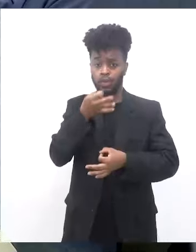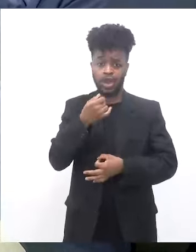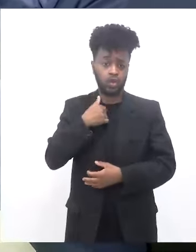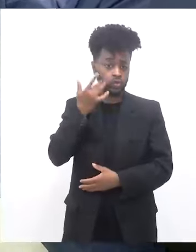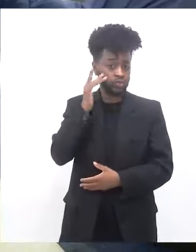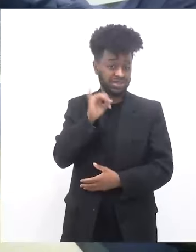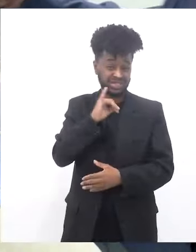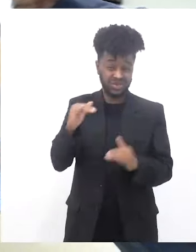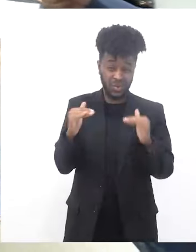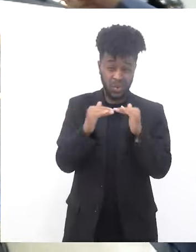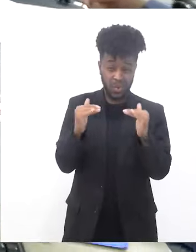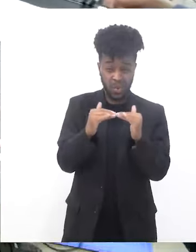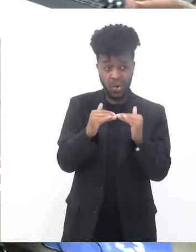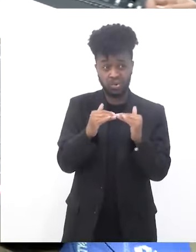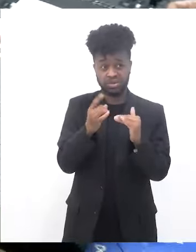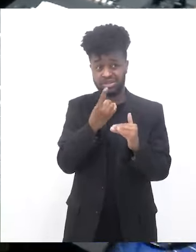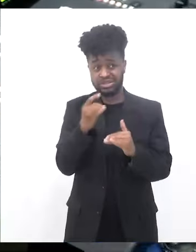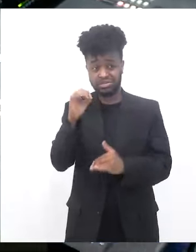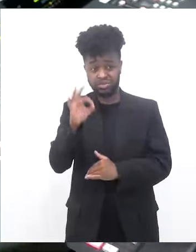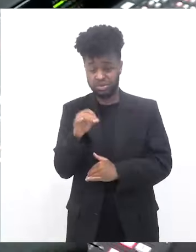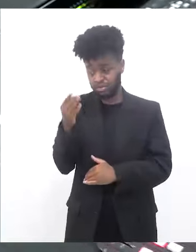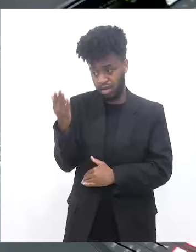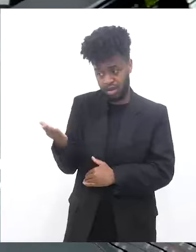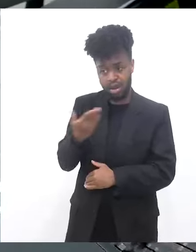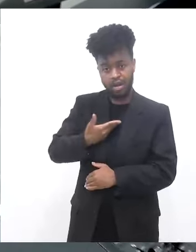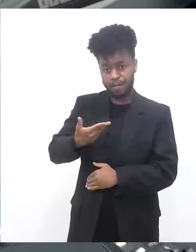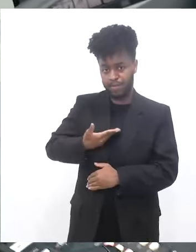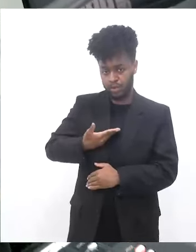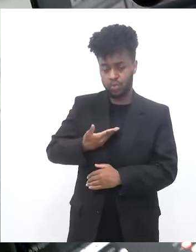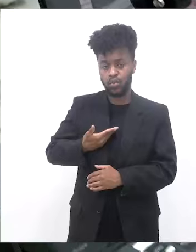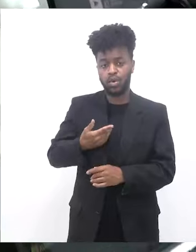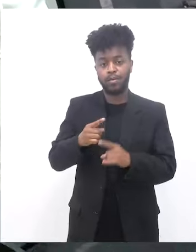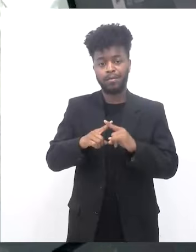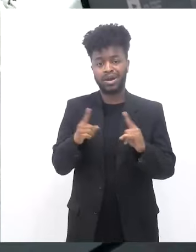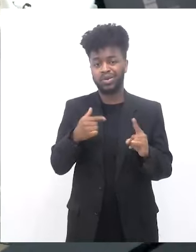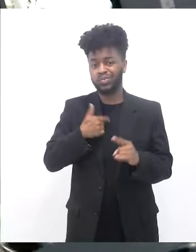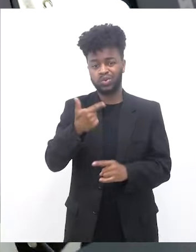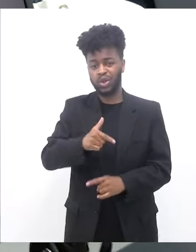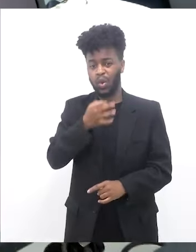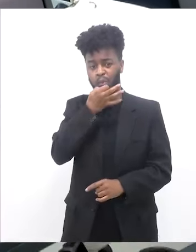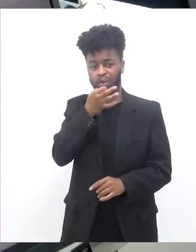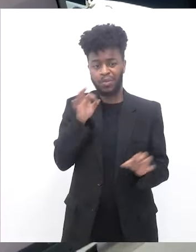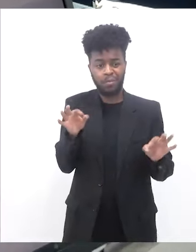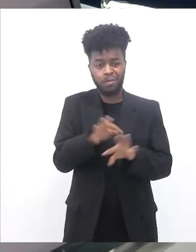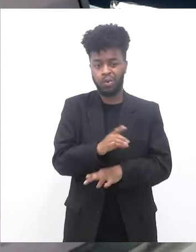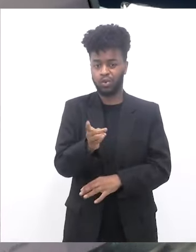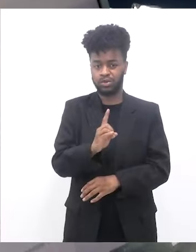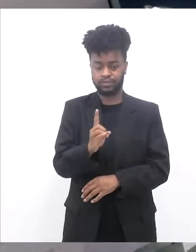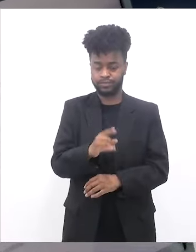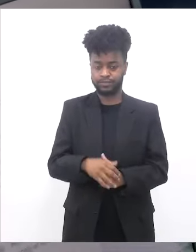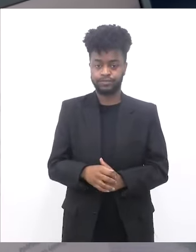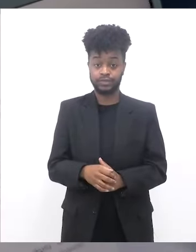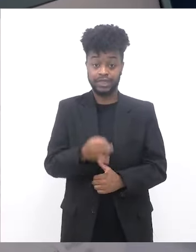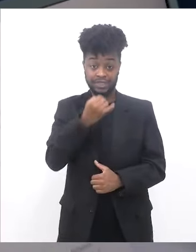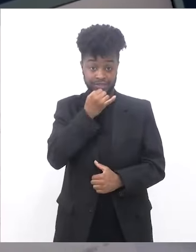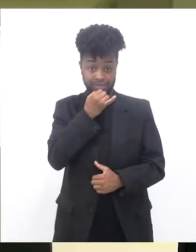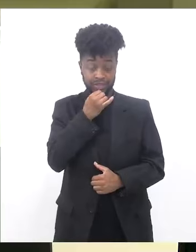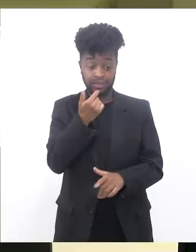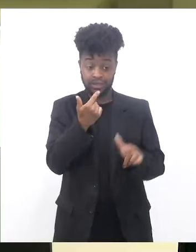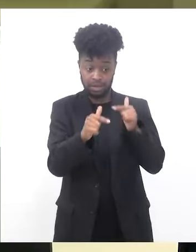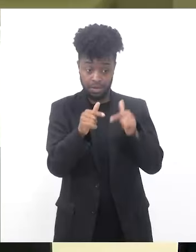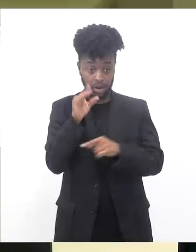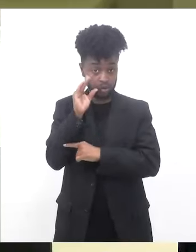não sei se eu concordo completamente com um colega. Não tenho uma opinião definida. Por exemplo, para